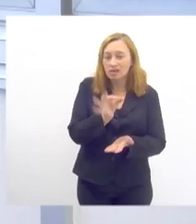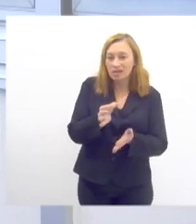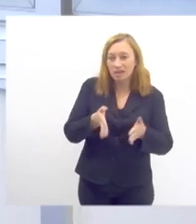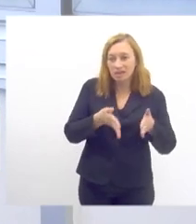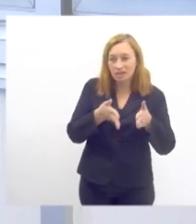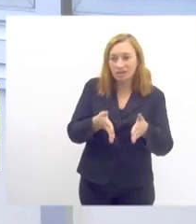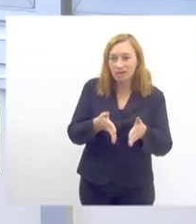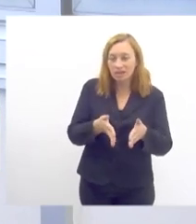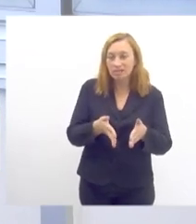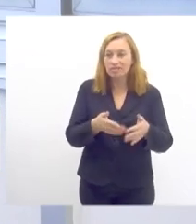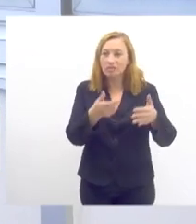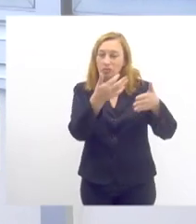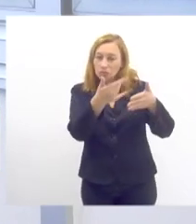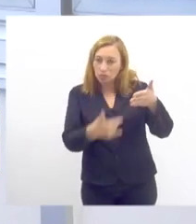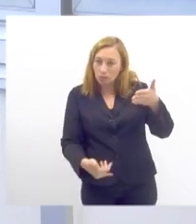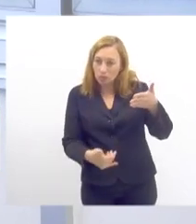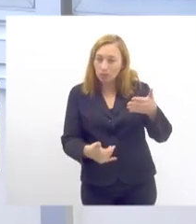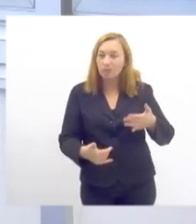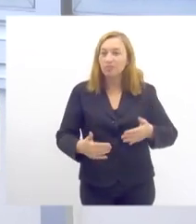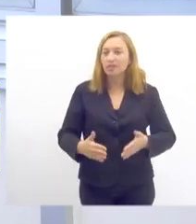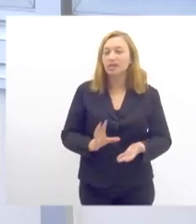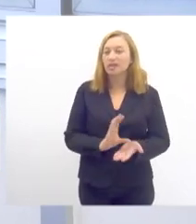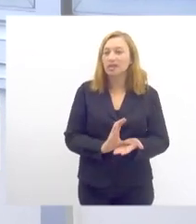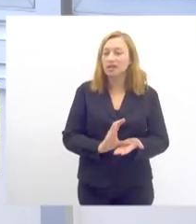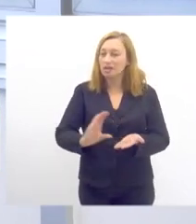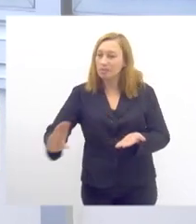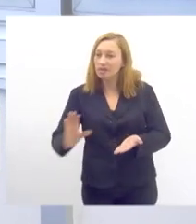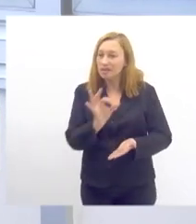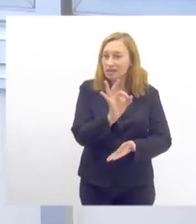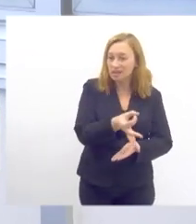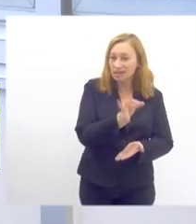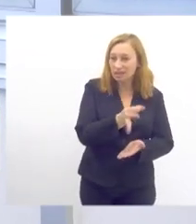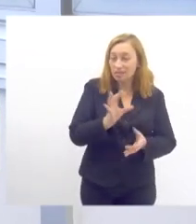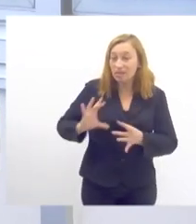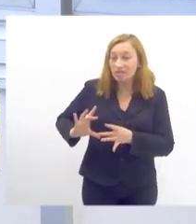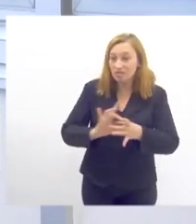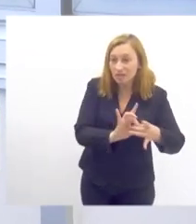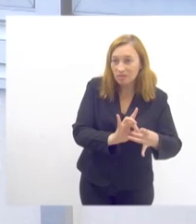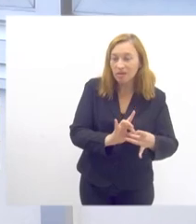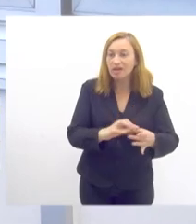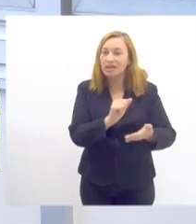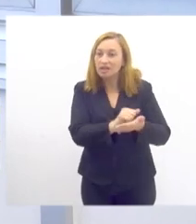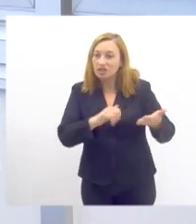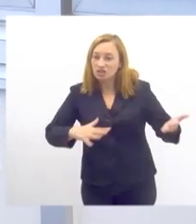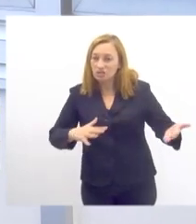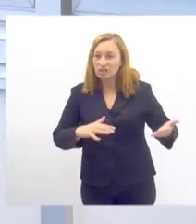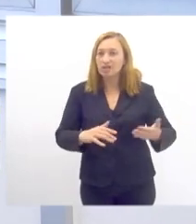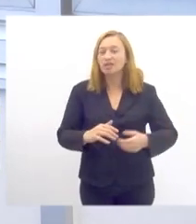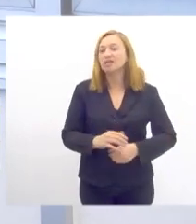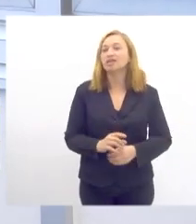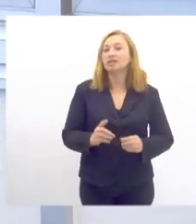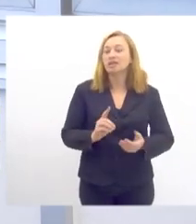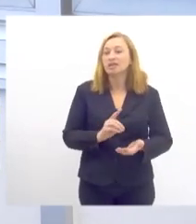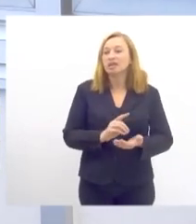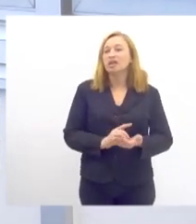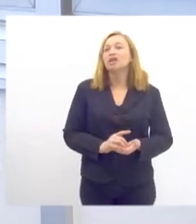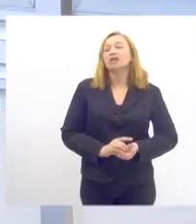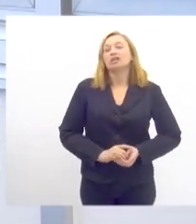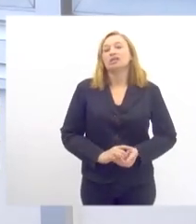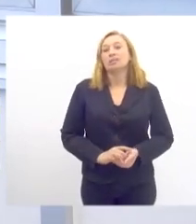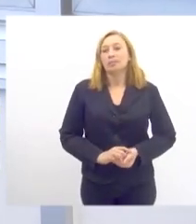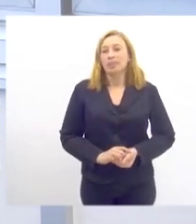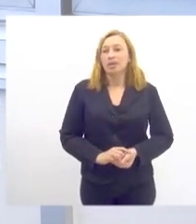nas tabelas anexas e terá destinação determinada em orçamento vinculadas às atividades em que lhe deram origem. Ou